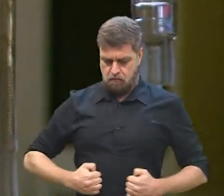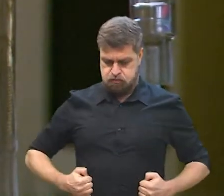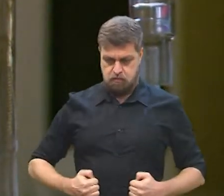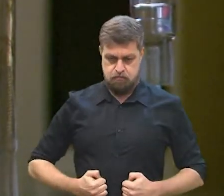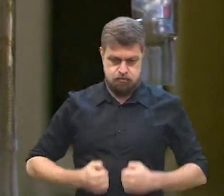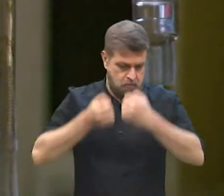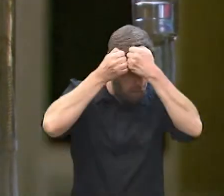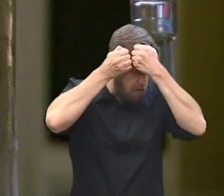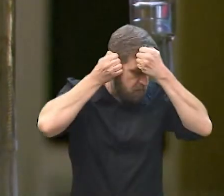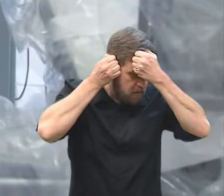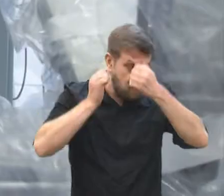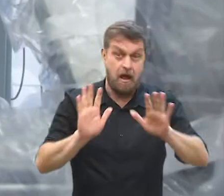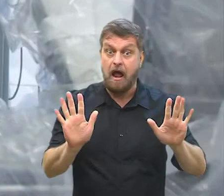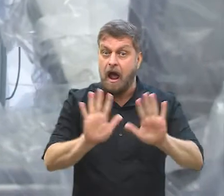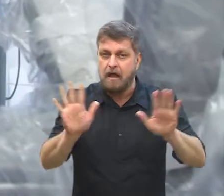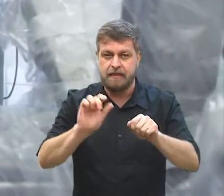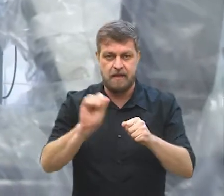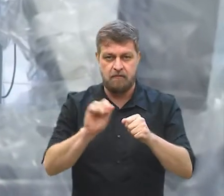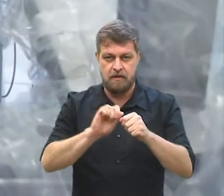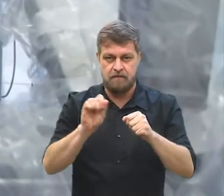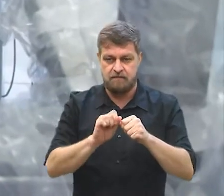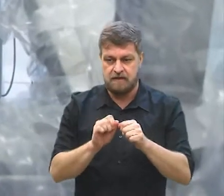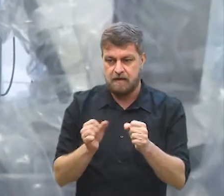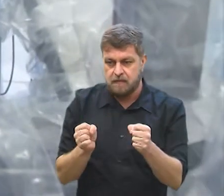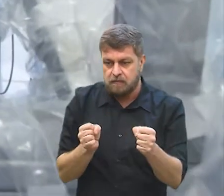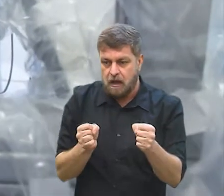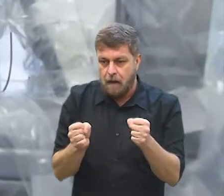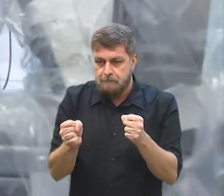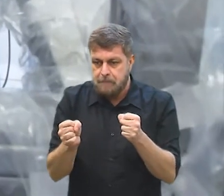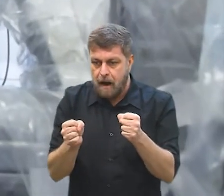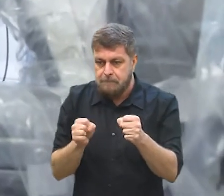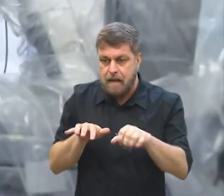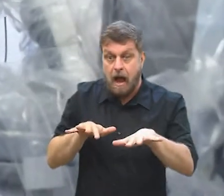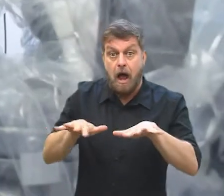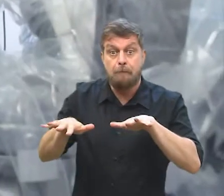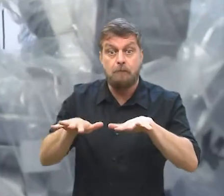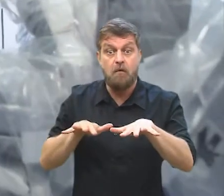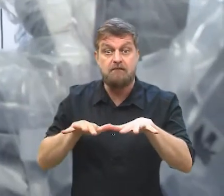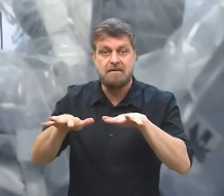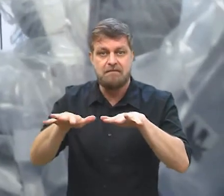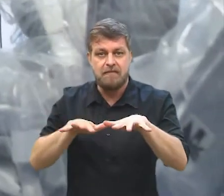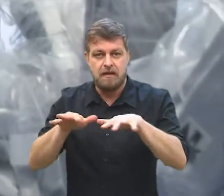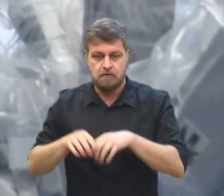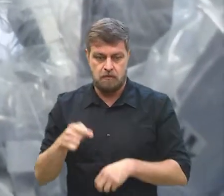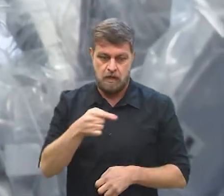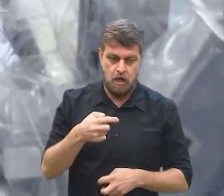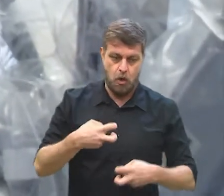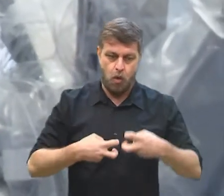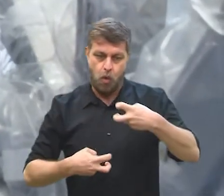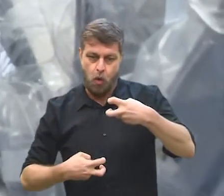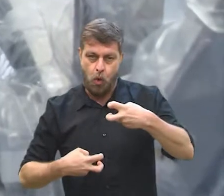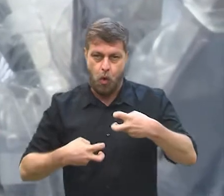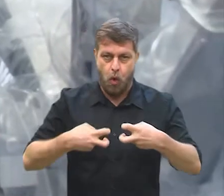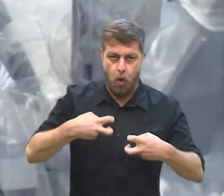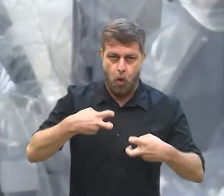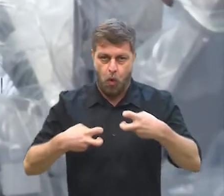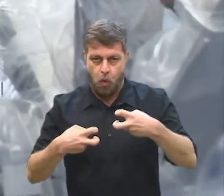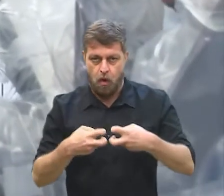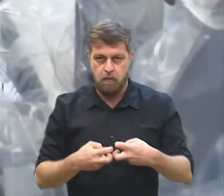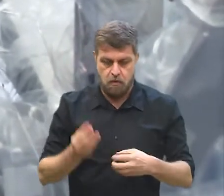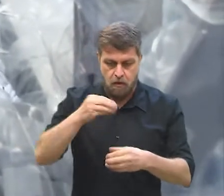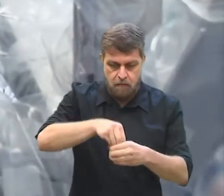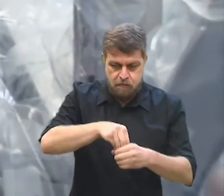O que ele faz? Ele faz esse movimento no console, no robô separado, e o robô minimamente invasivo,